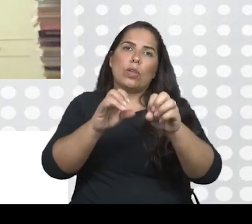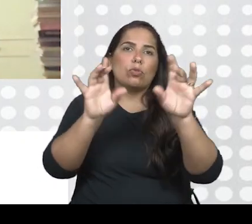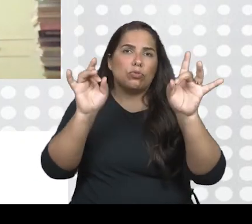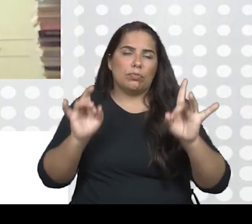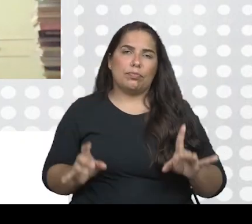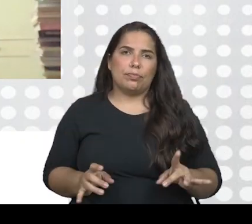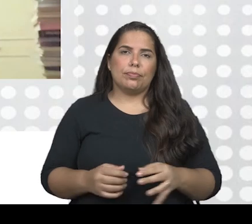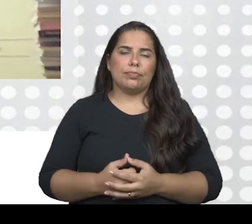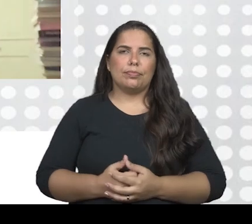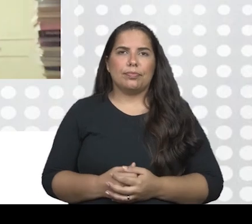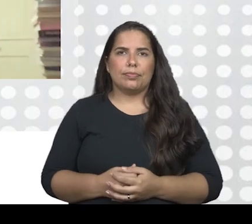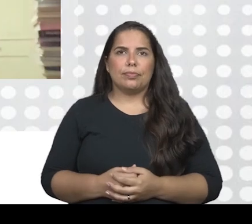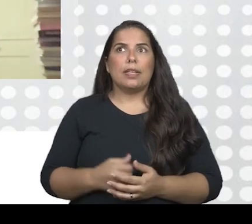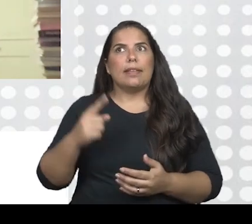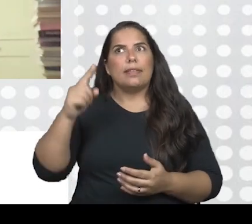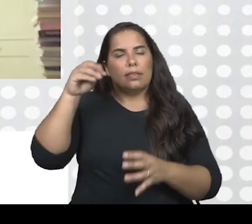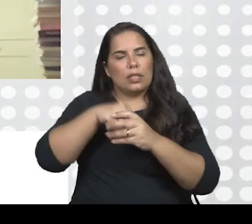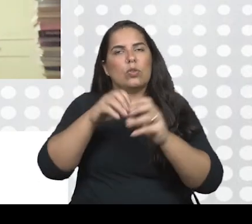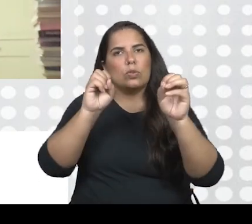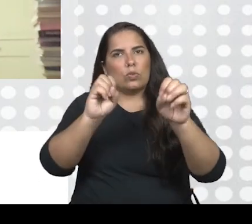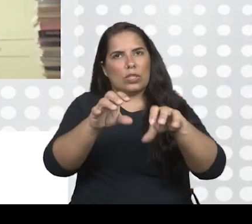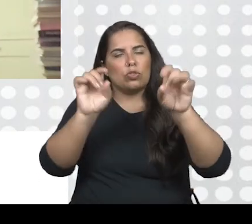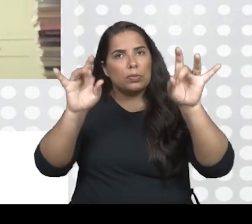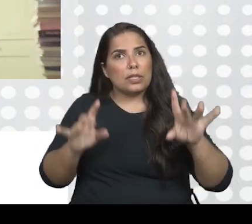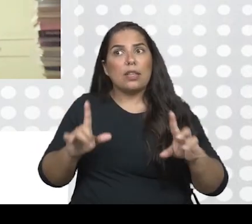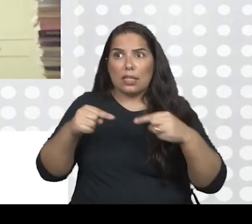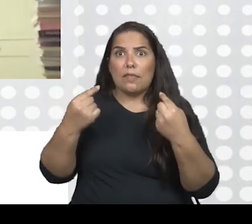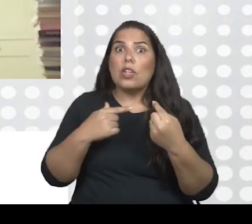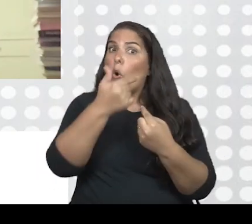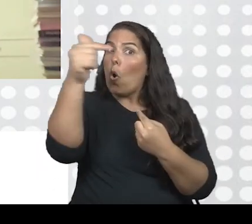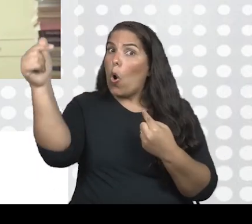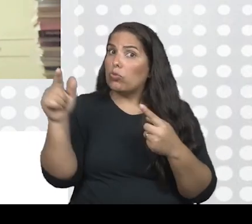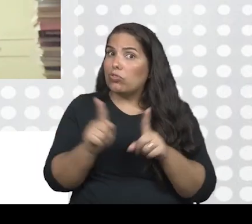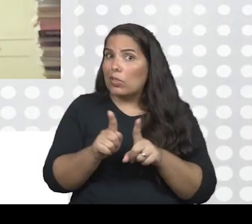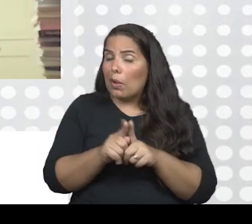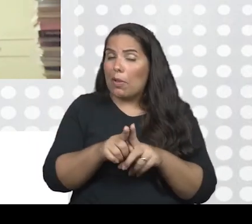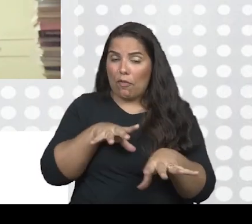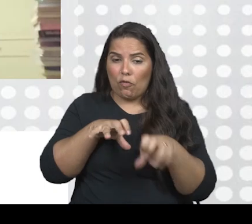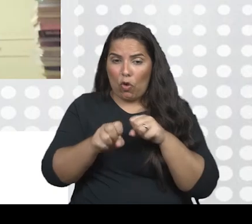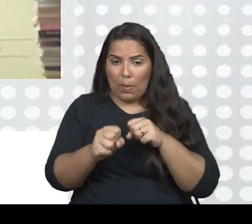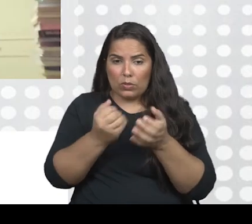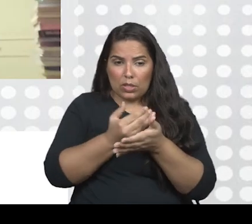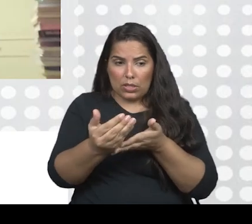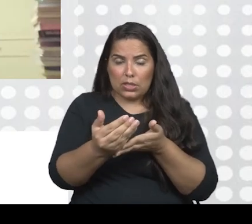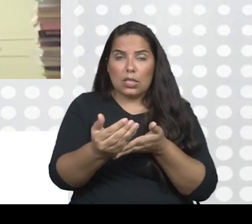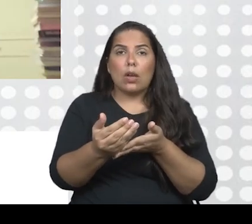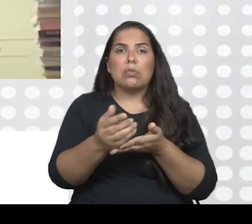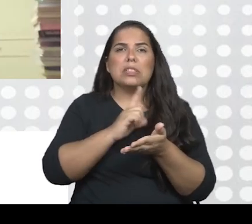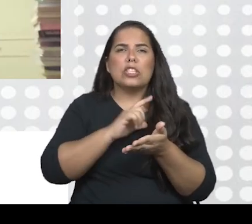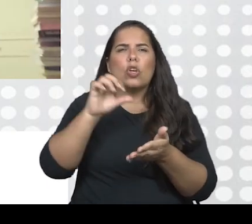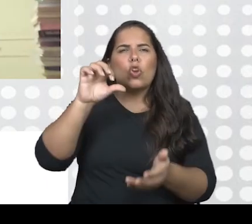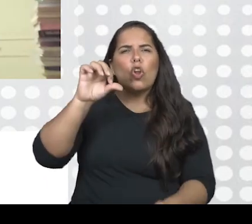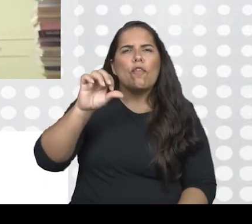educação especial. A educação especial, além desses desafios, enfrenta outros. Na formação inicial, cerca